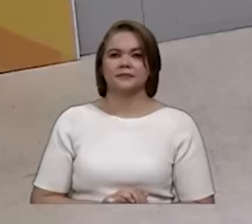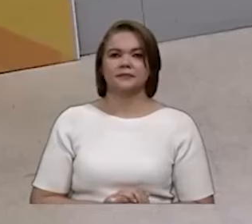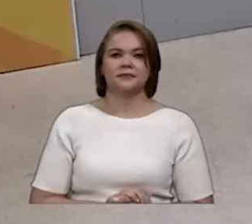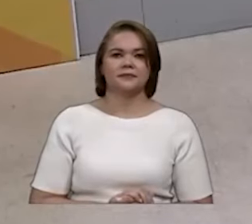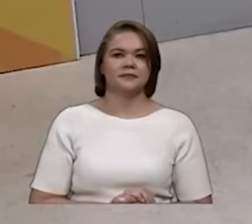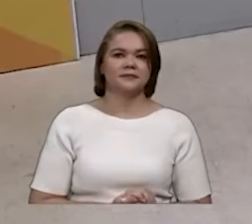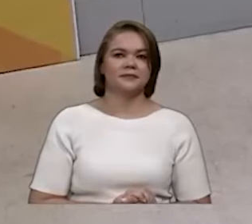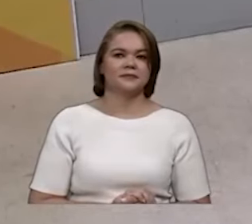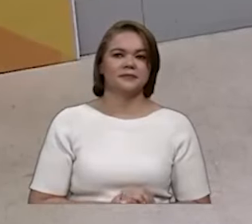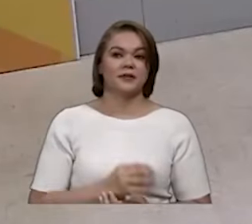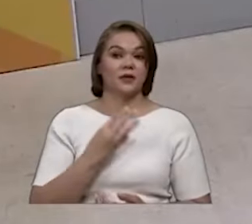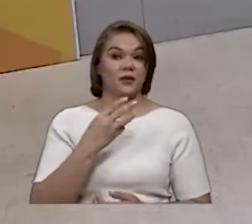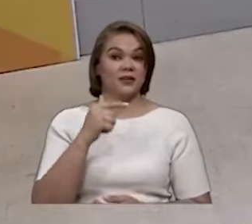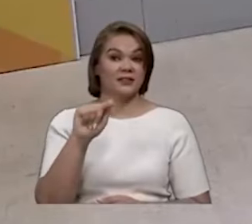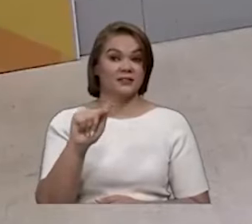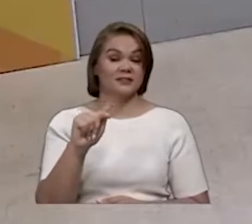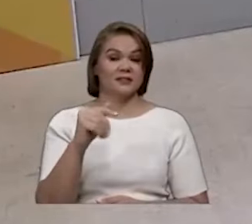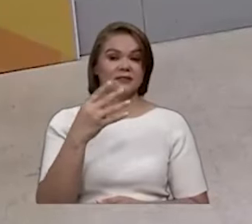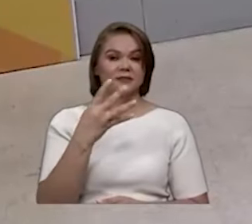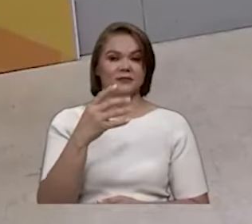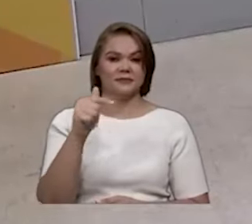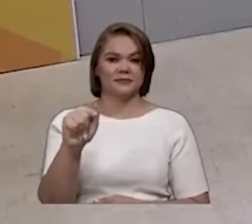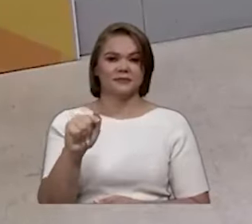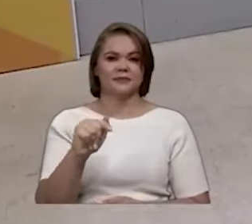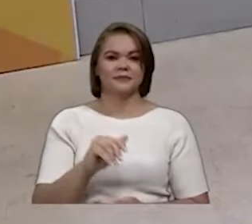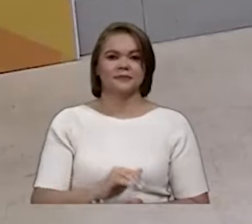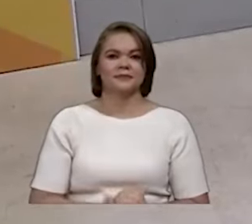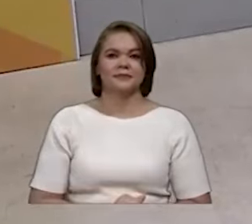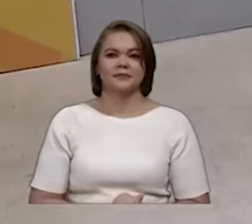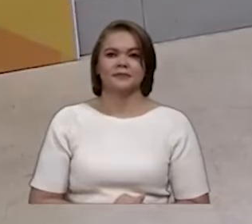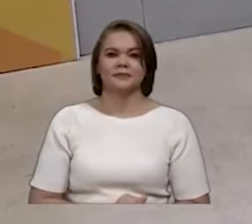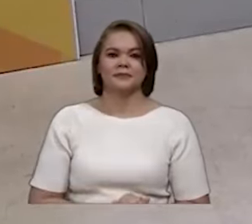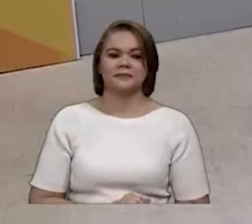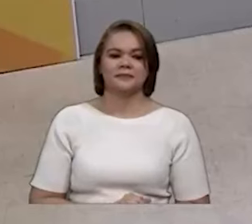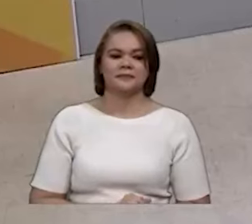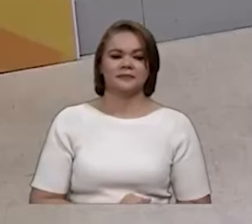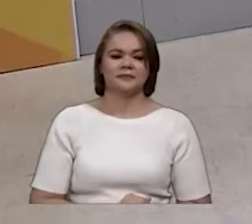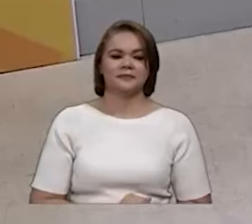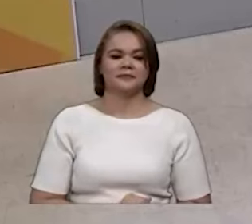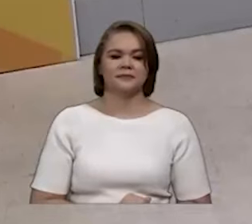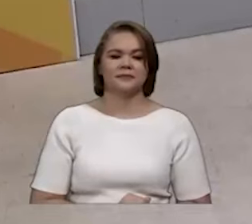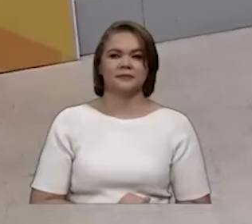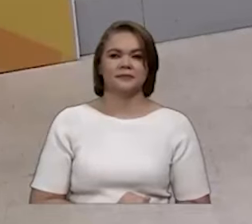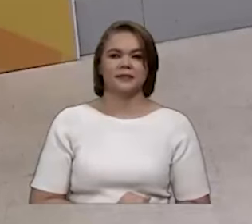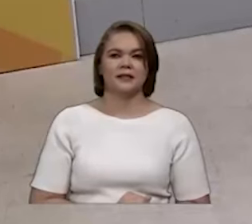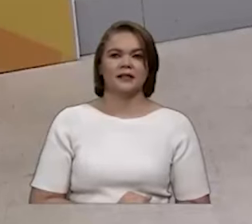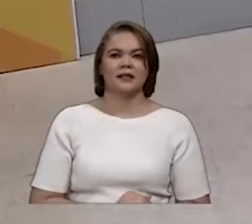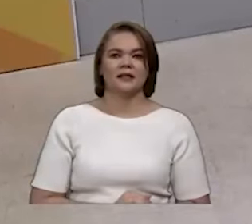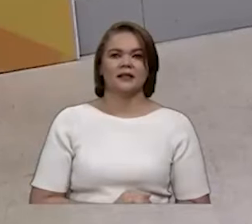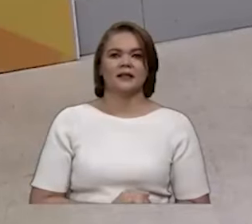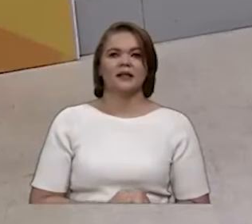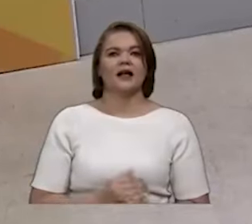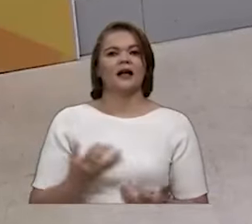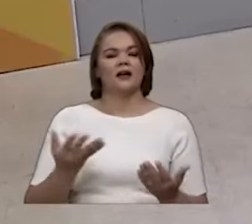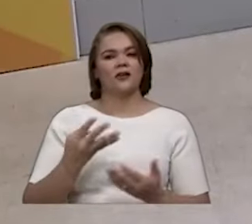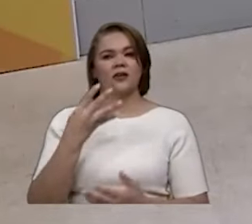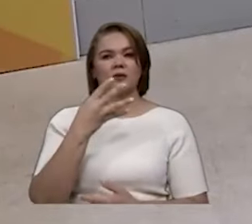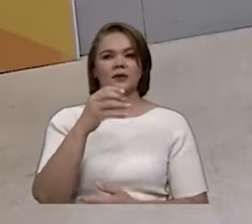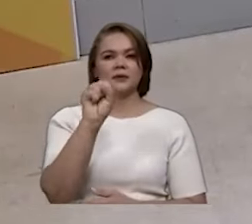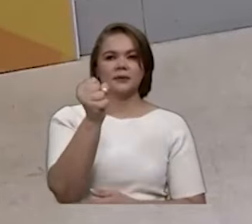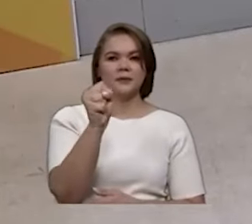Tá subindo. 47 agora, 47. Bolinha que eu chamo e você marca agora é a vez da